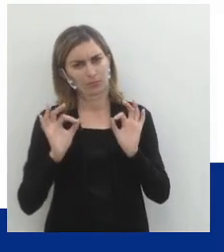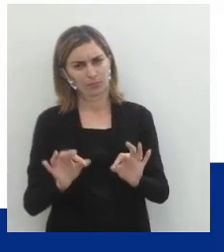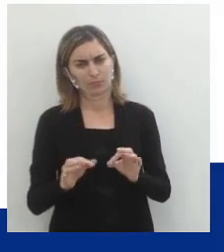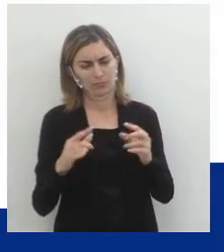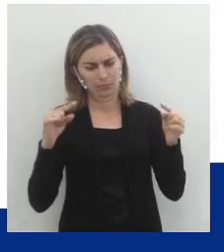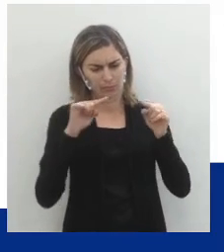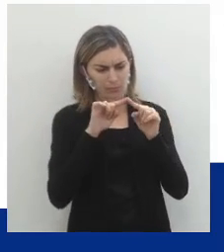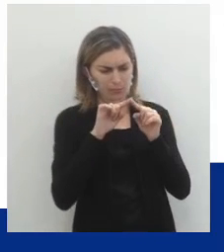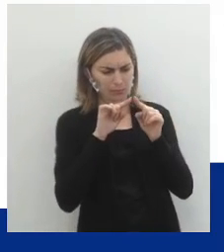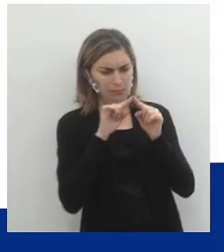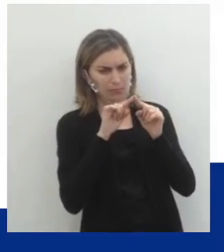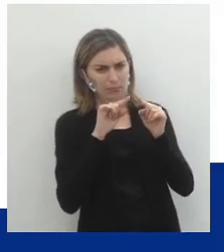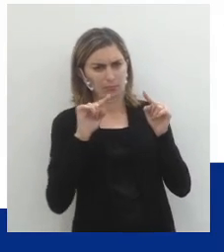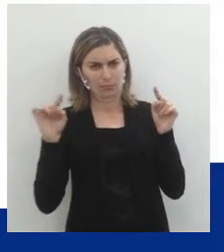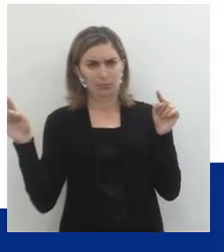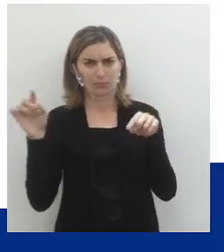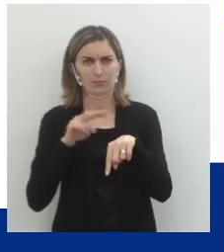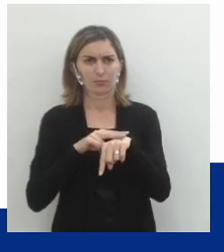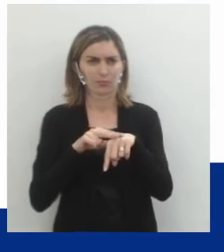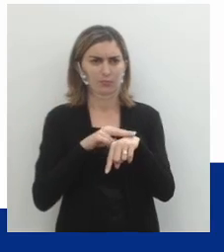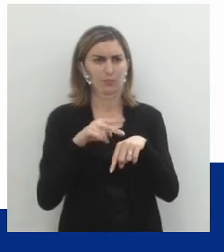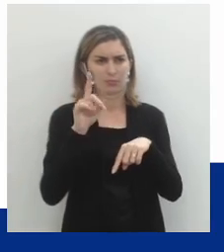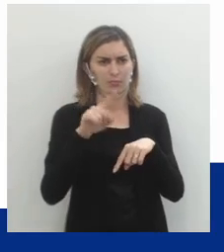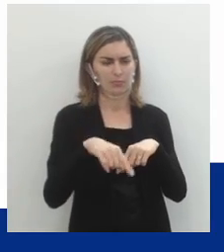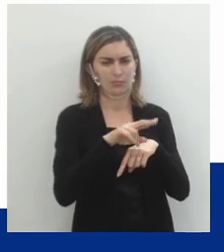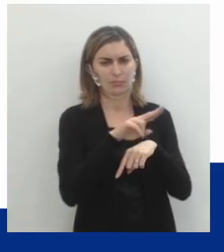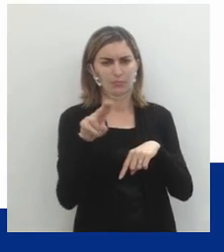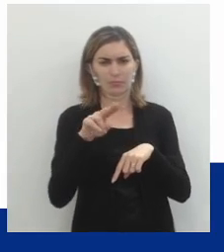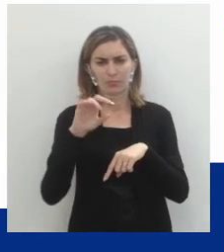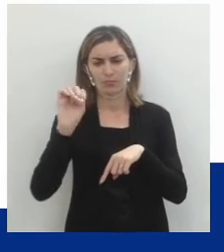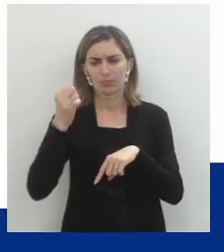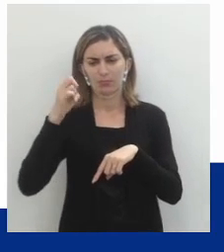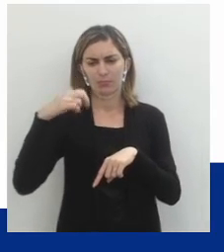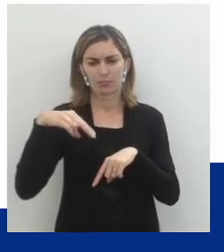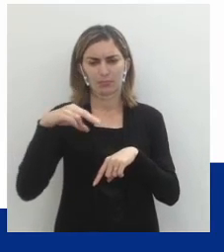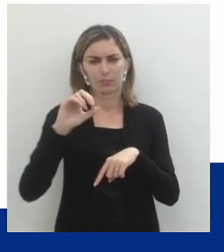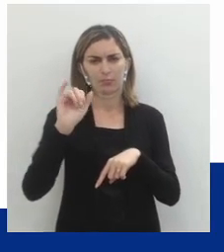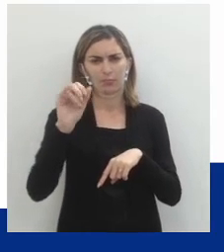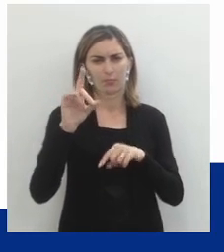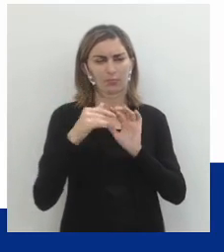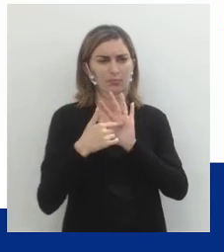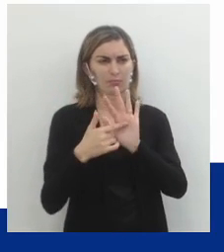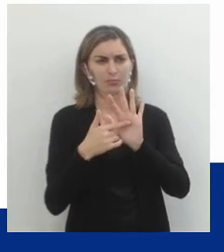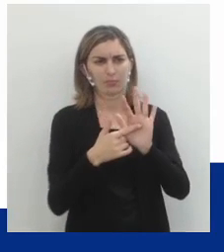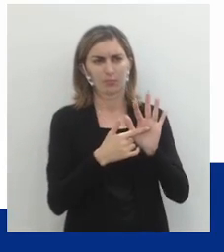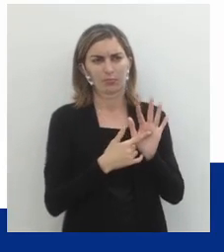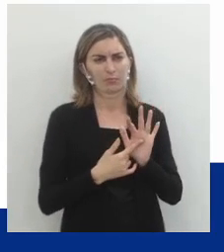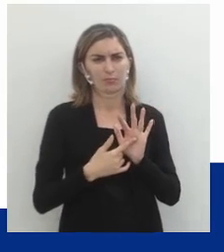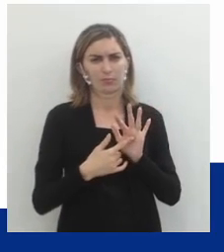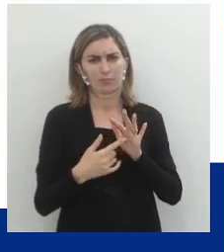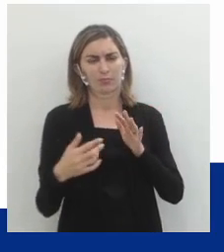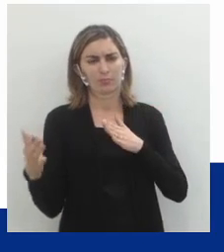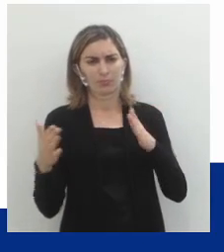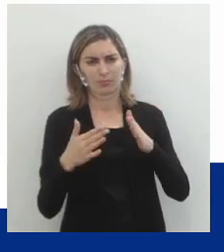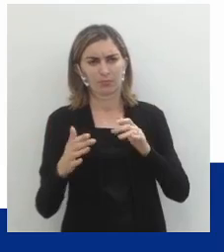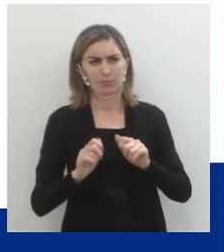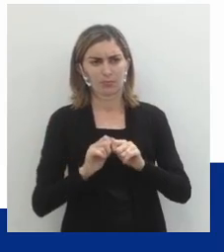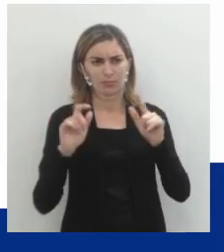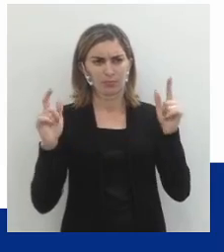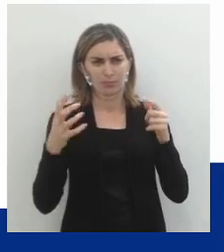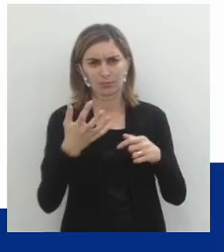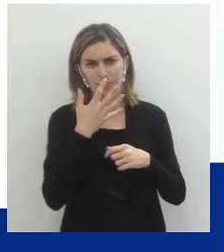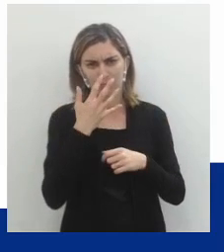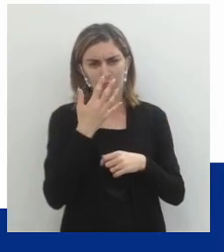essa linha esverdeada que está aí na tua tela, chamada senoide, ela aparece no nosso monitor.